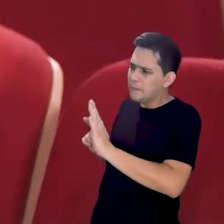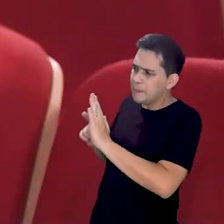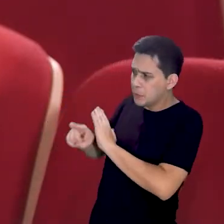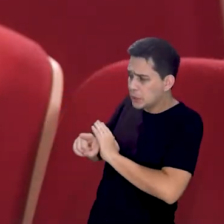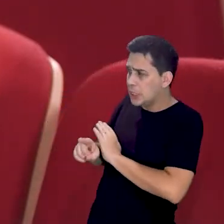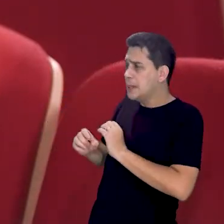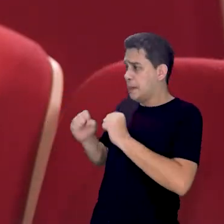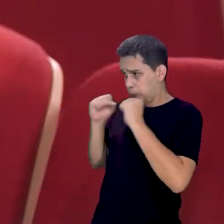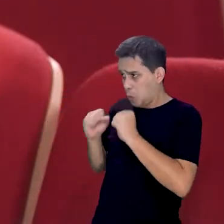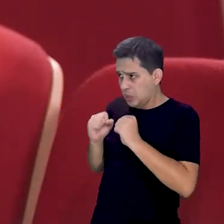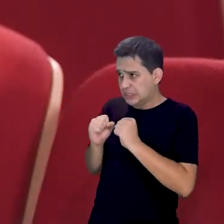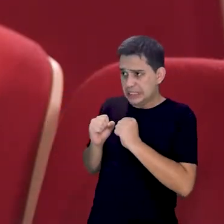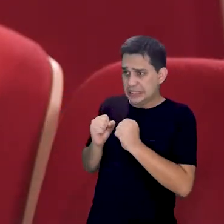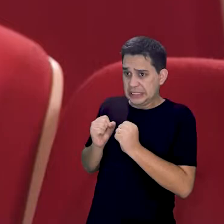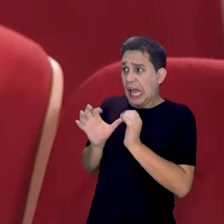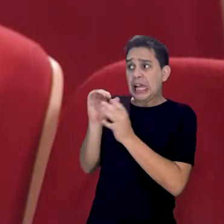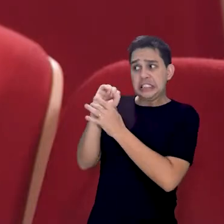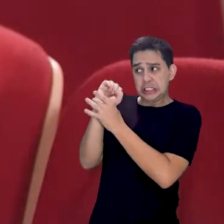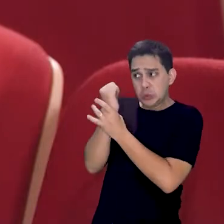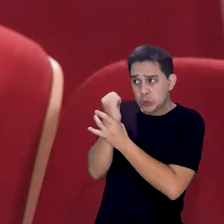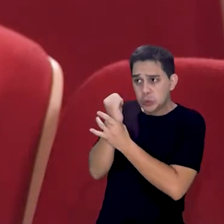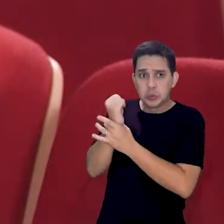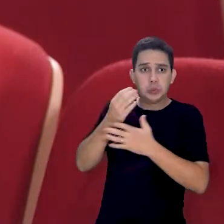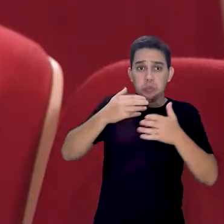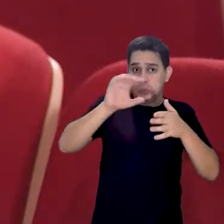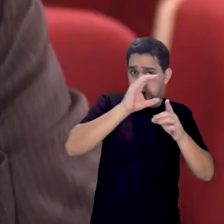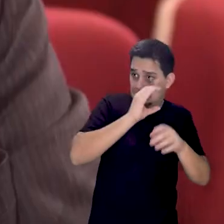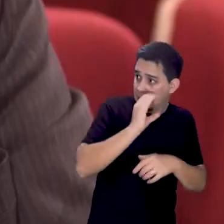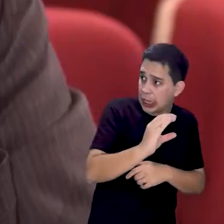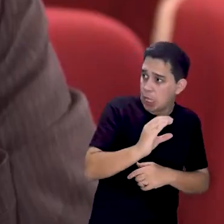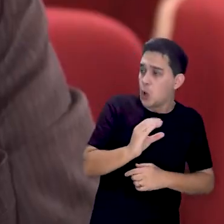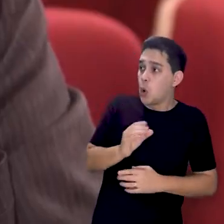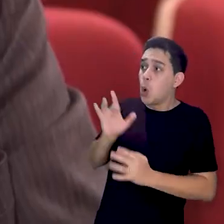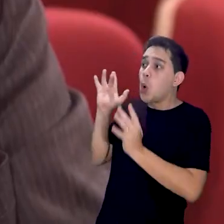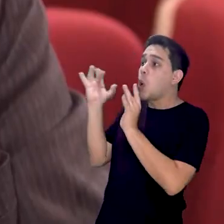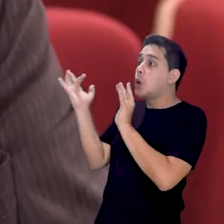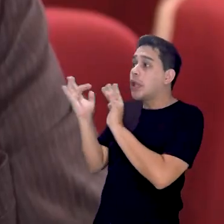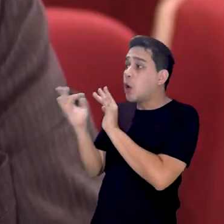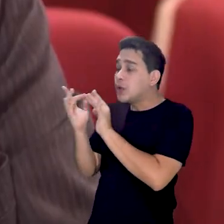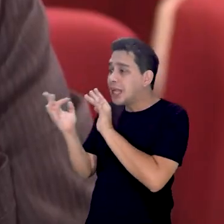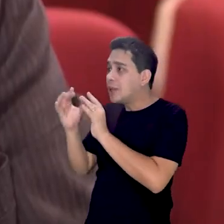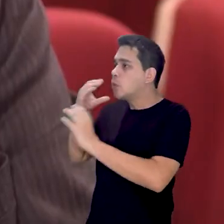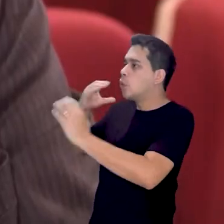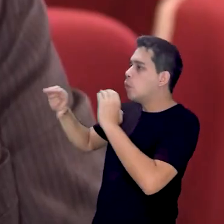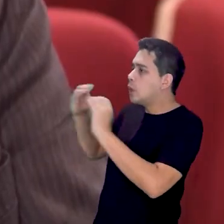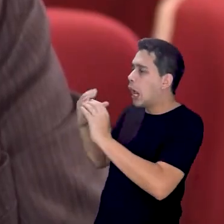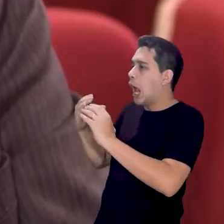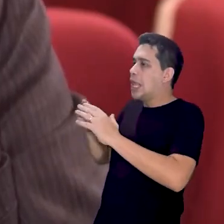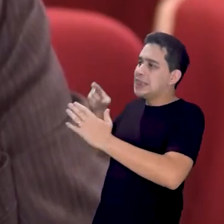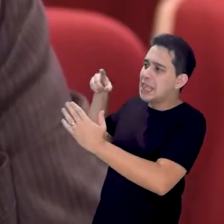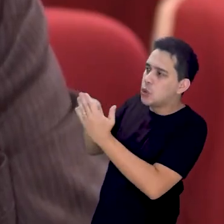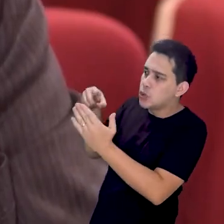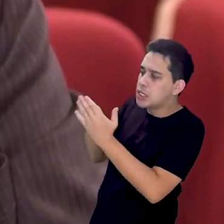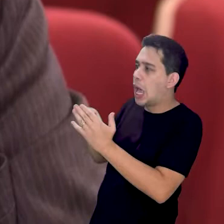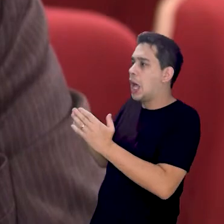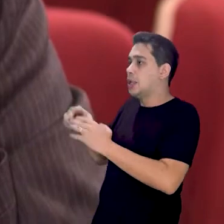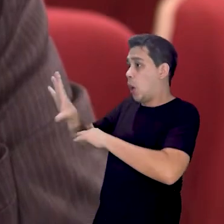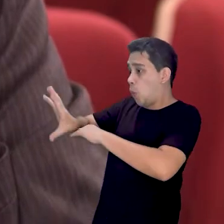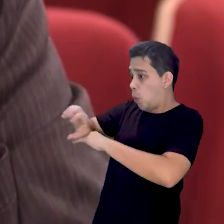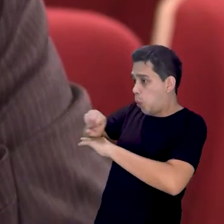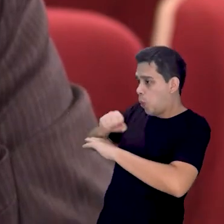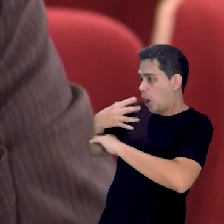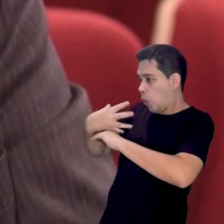fluminense contactar a ouvidoria? E sim, por quê? É muito seguro contactar a ouvidoria. A